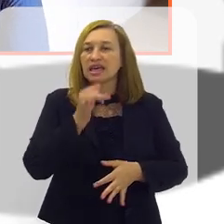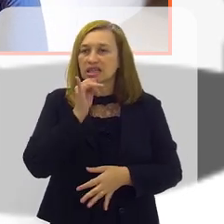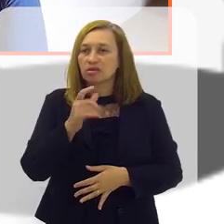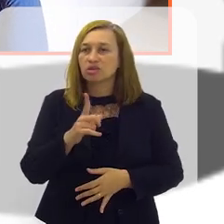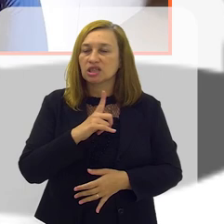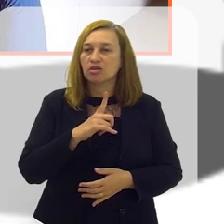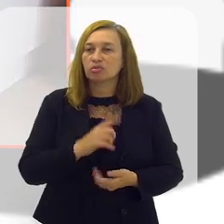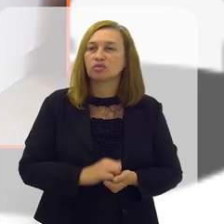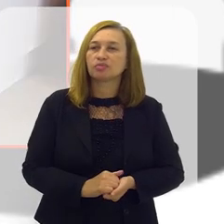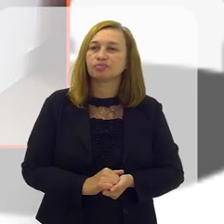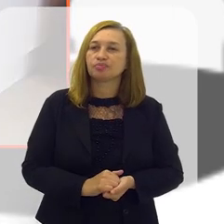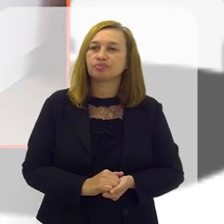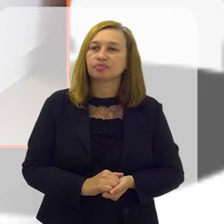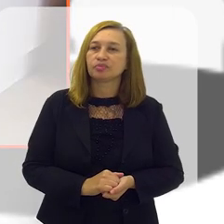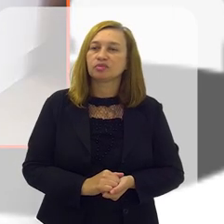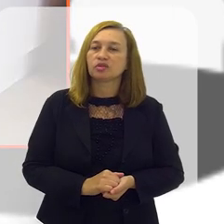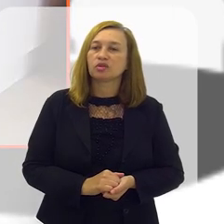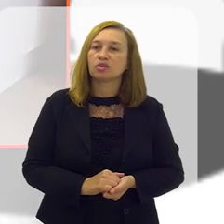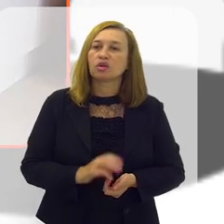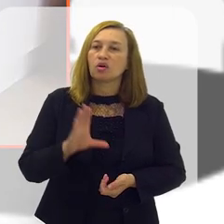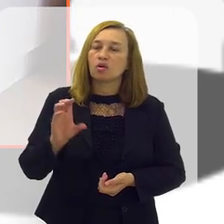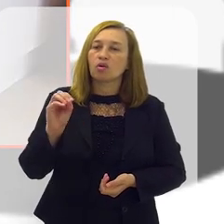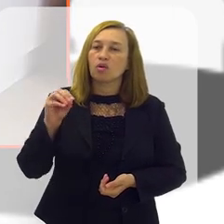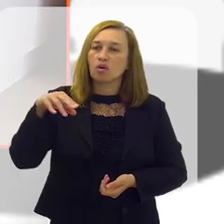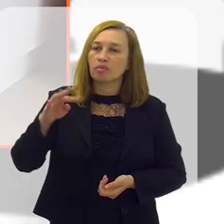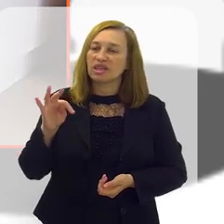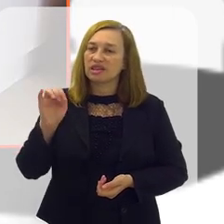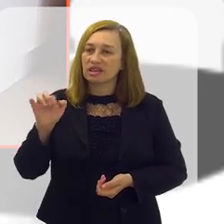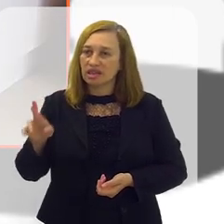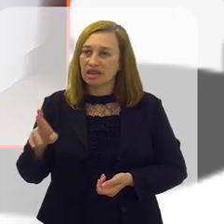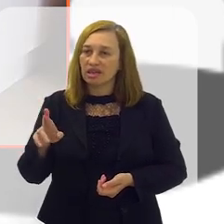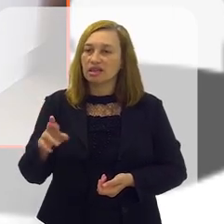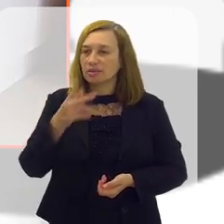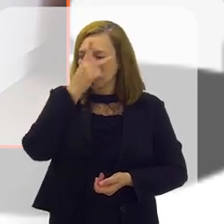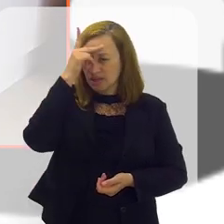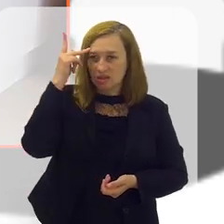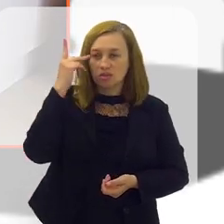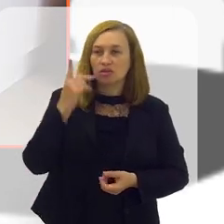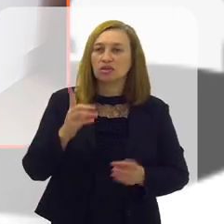Então, por exemplo, nós temos comitês de